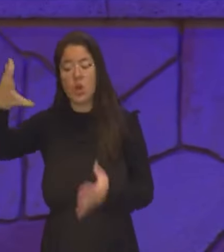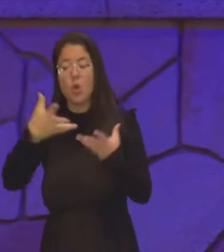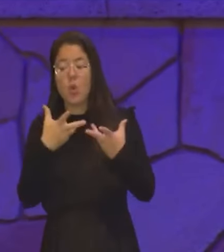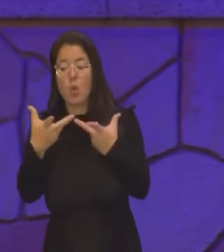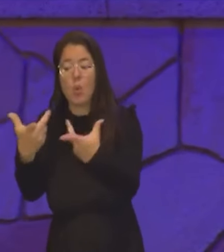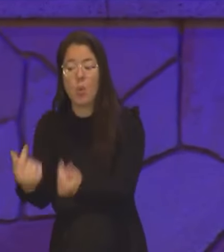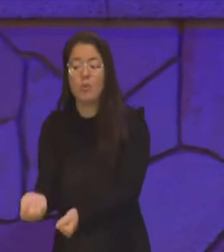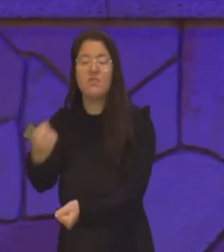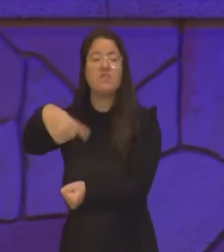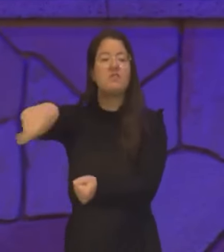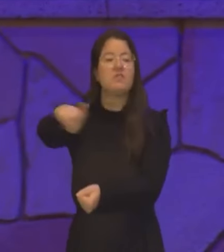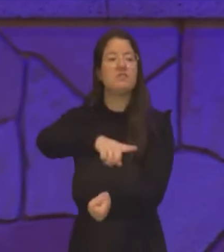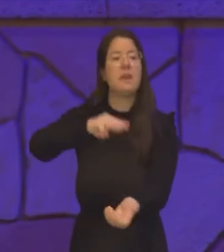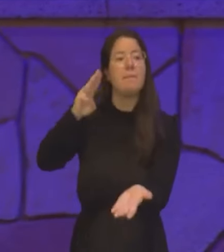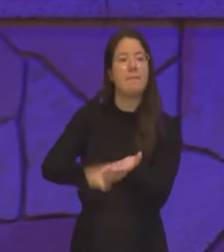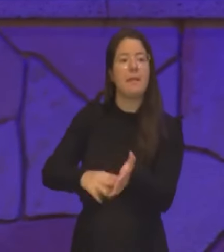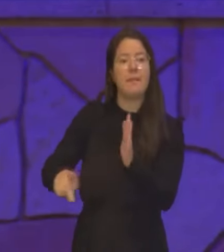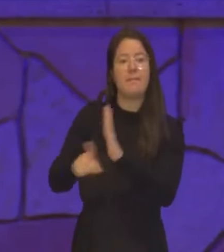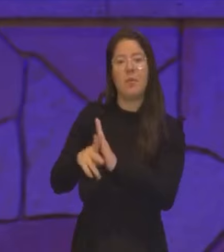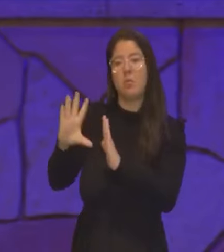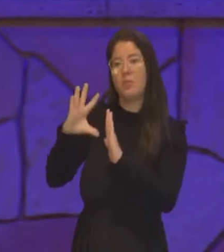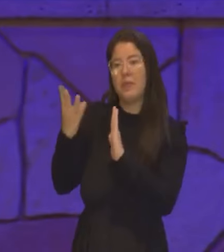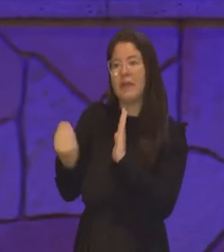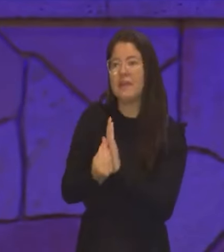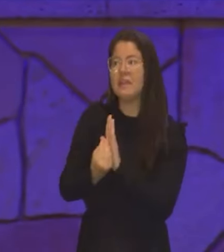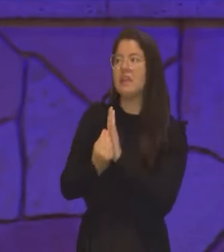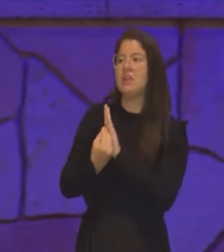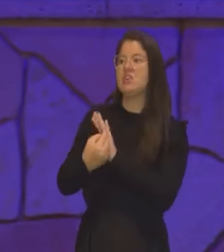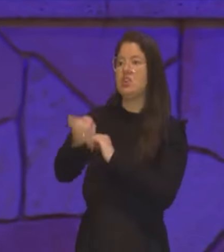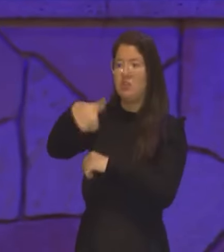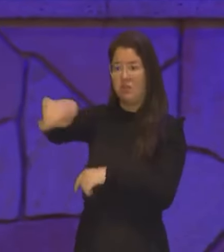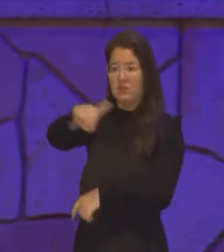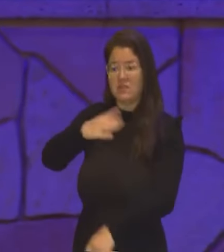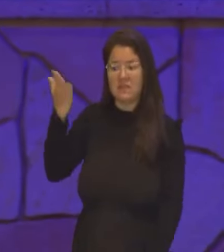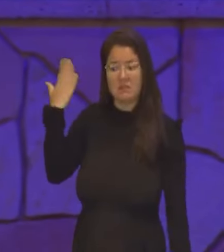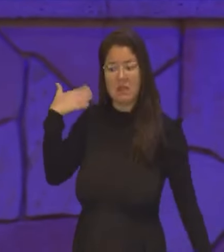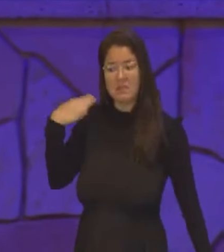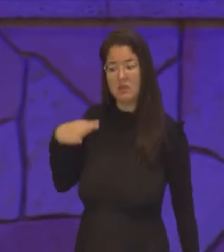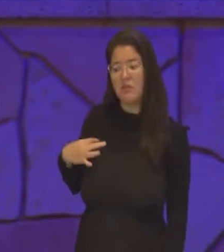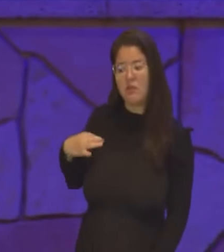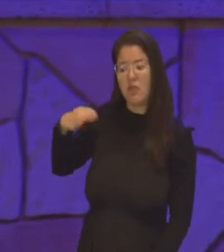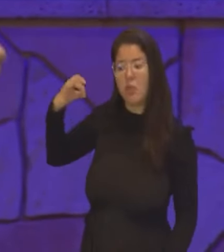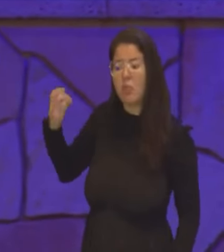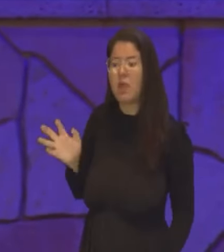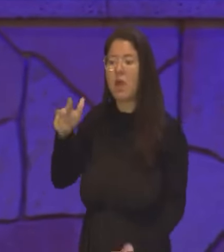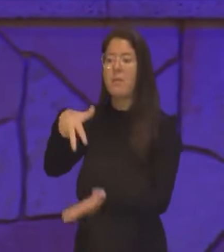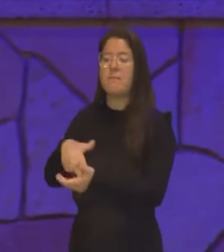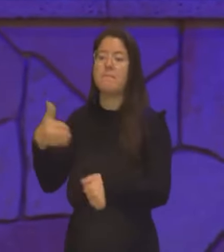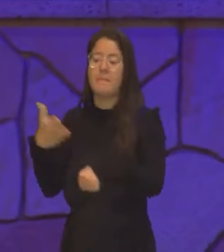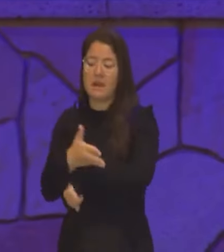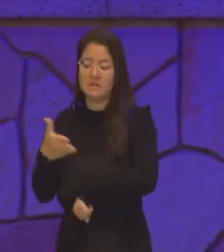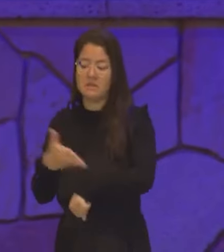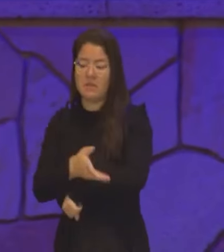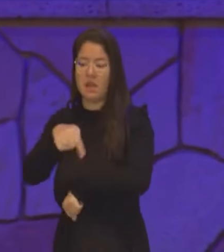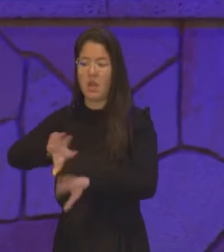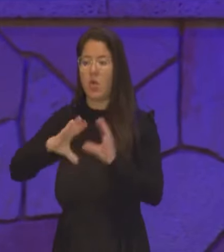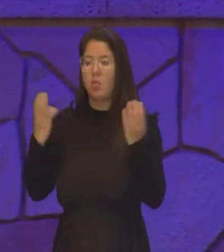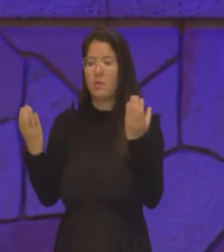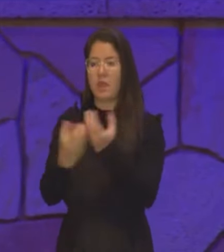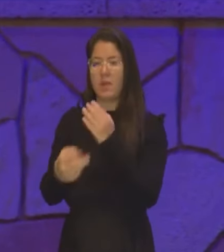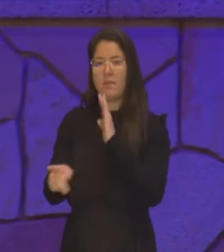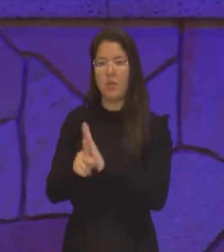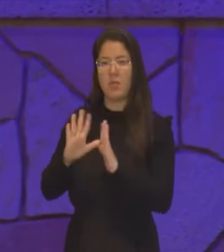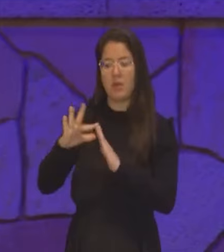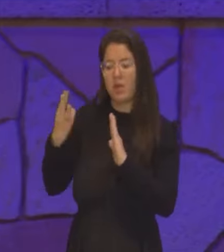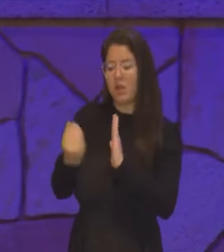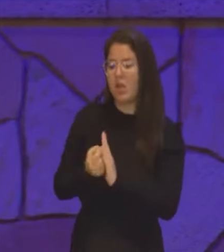você, membro desta igreja, que um dia voluntariamente decidiu participar dessa comunidade local,